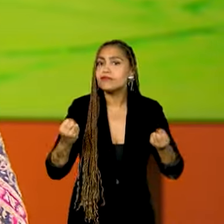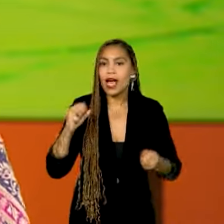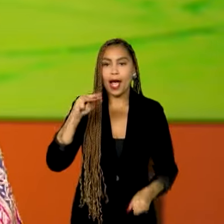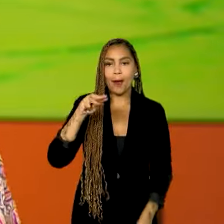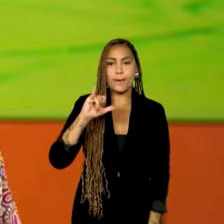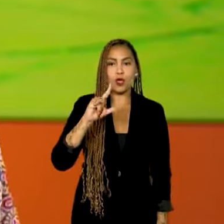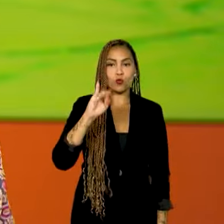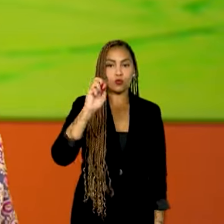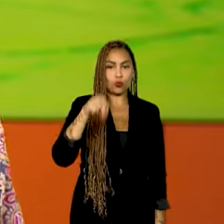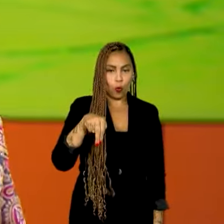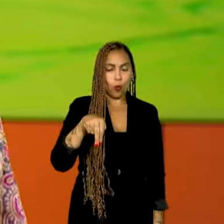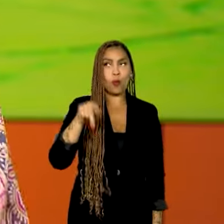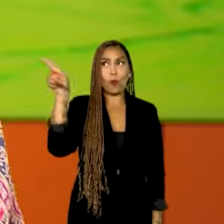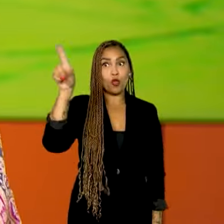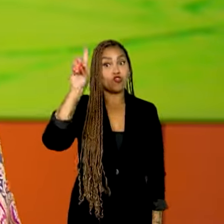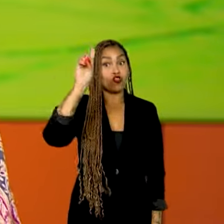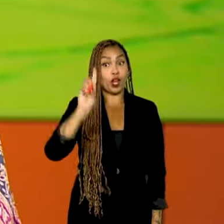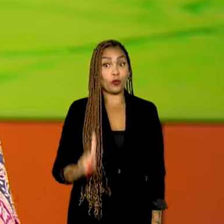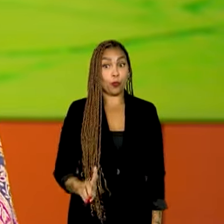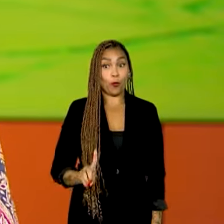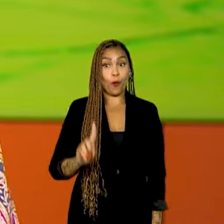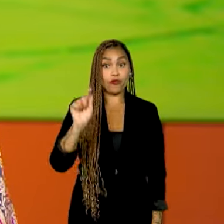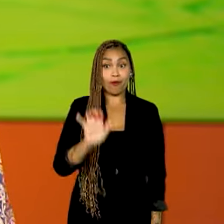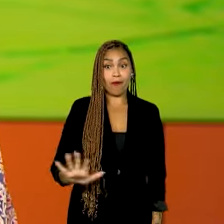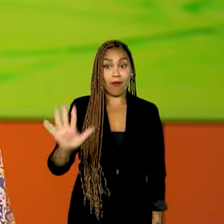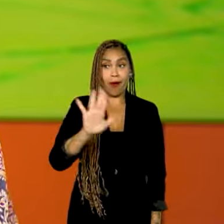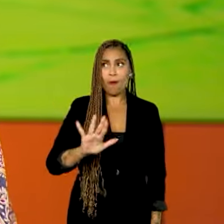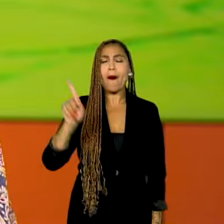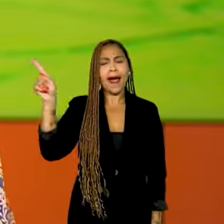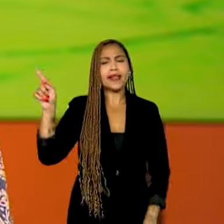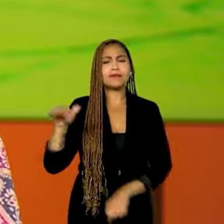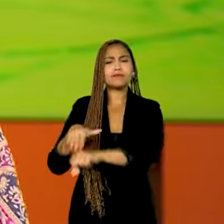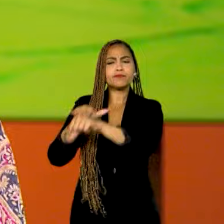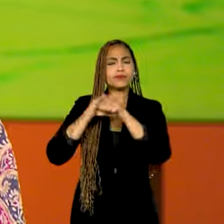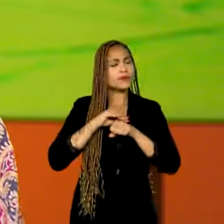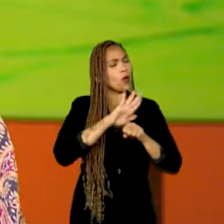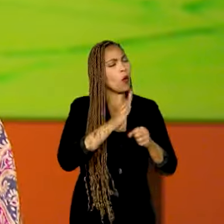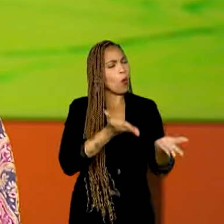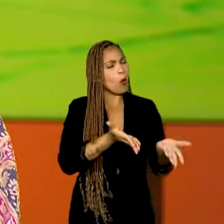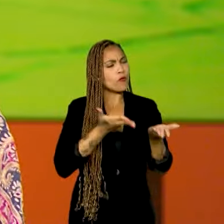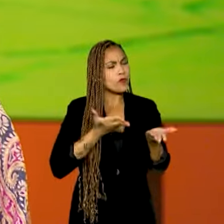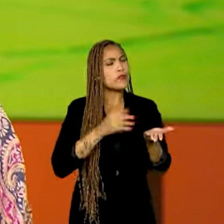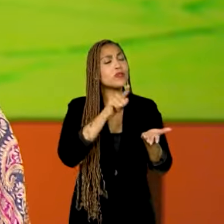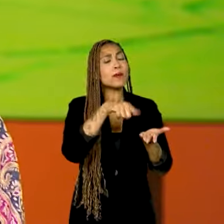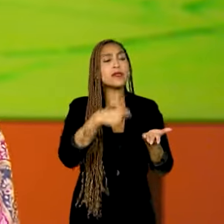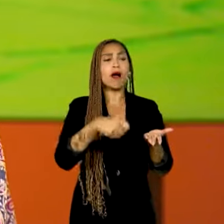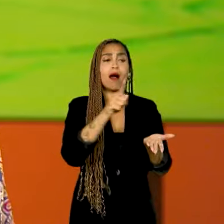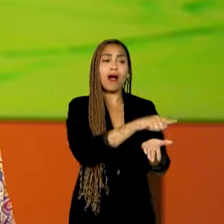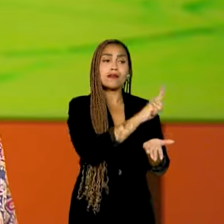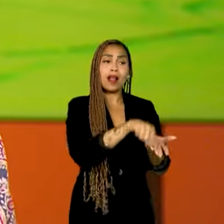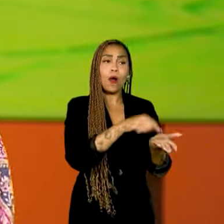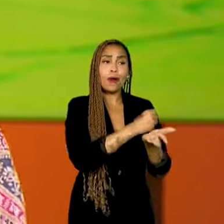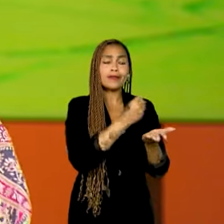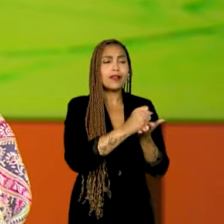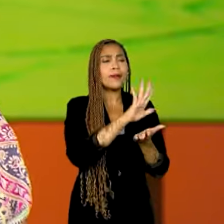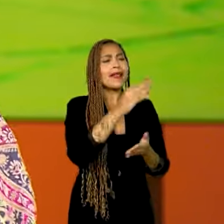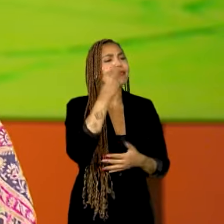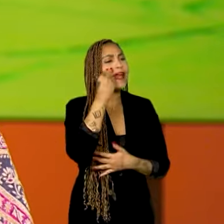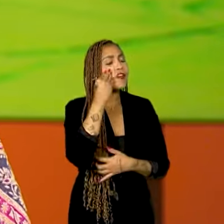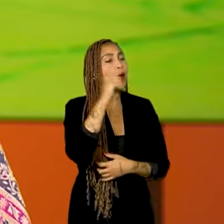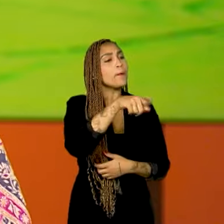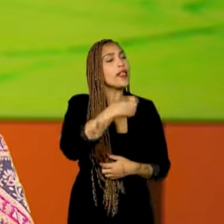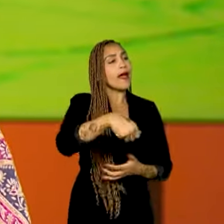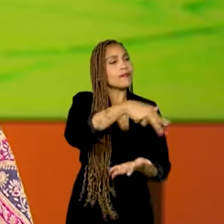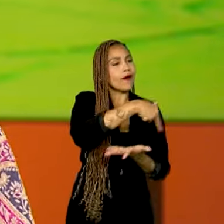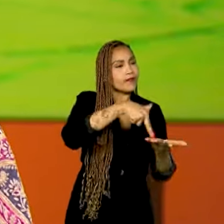Travesso, que era o diretor-geral, falou, olha, tem um convite pra você, mas você teria que, tem que rescindir, mas vamos fazer um teste, tem que dançar, cantar,